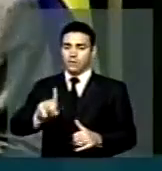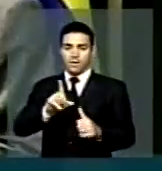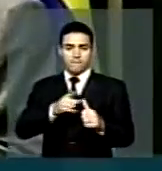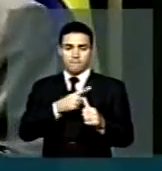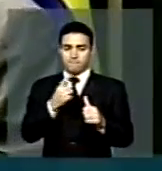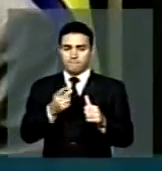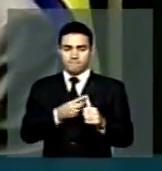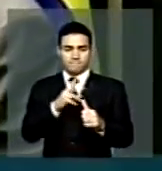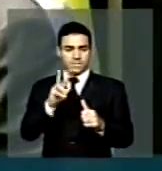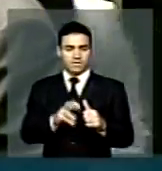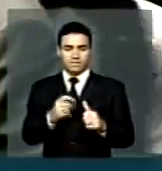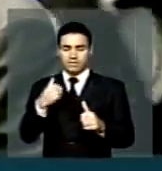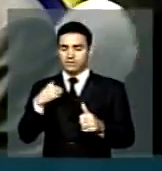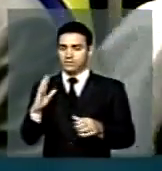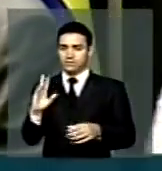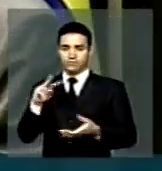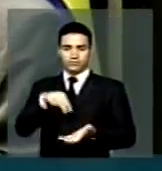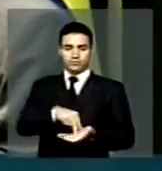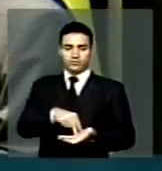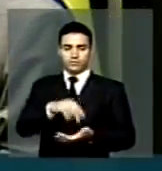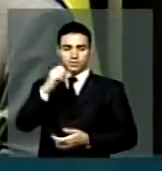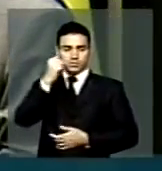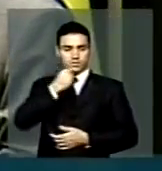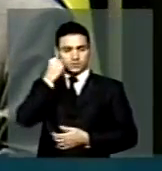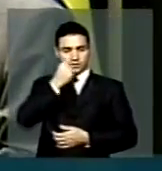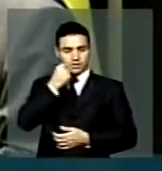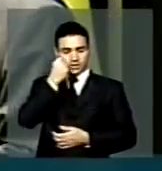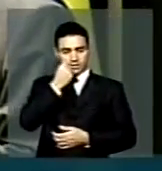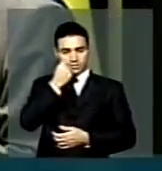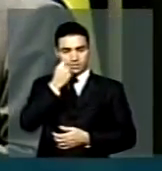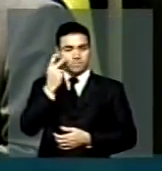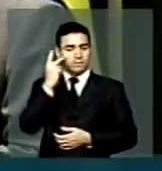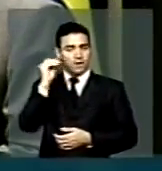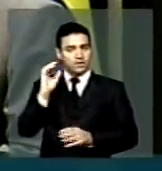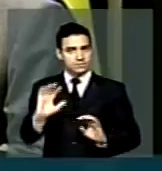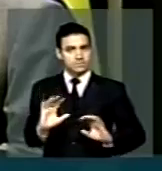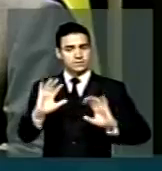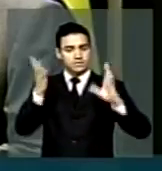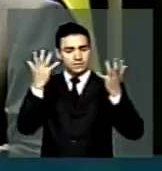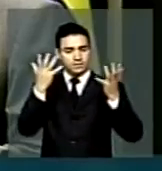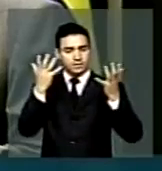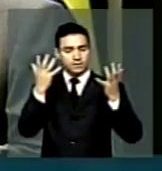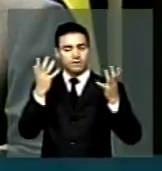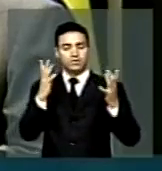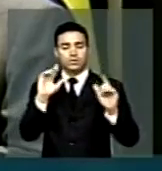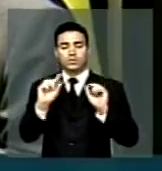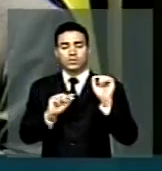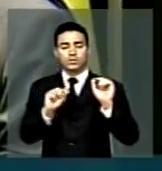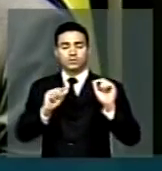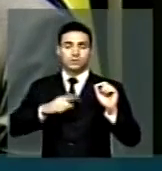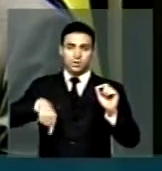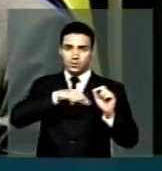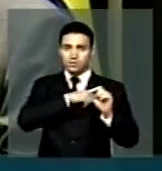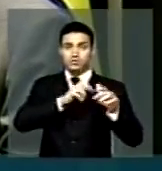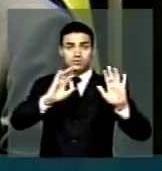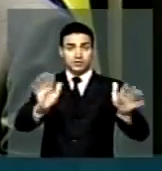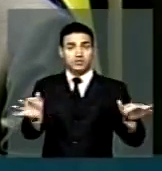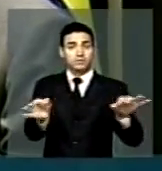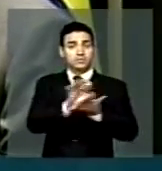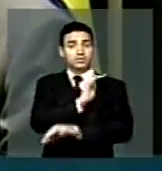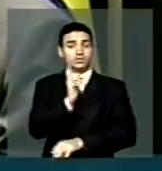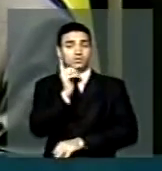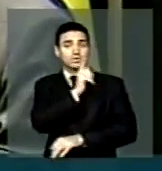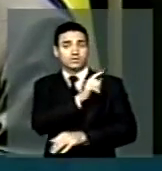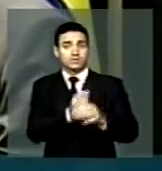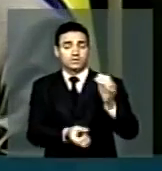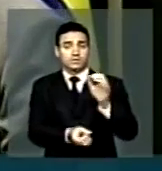vez que eu venho a esse Senado da República para celebrar o fato de que nós conseguimos criar